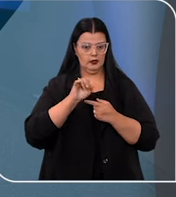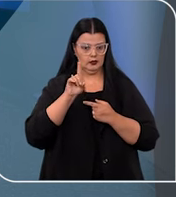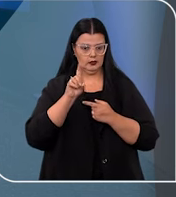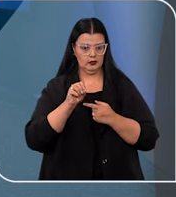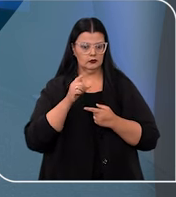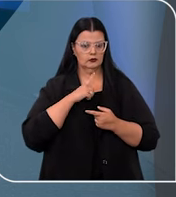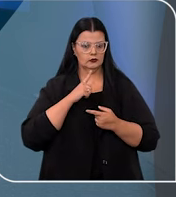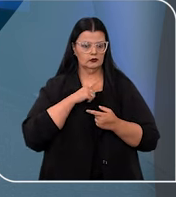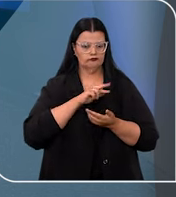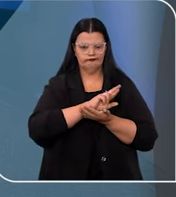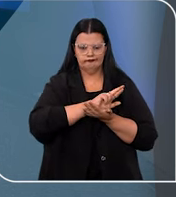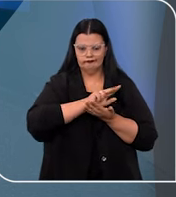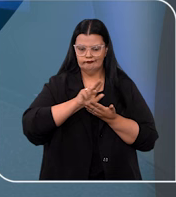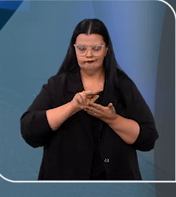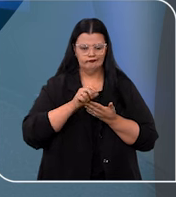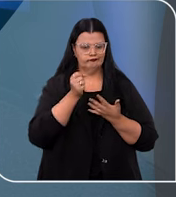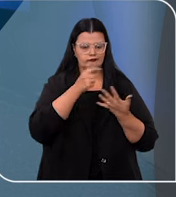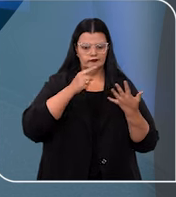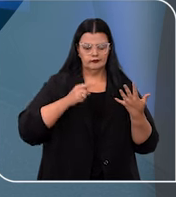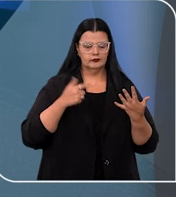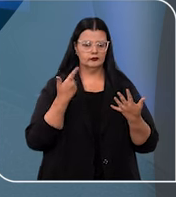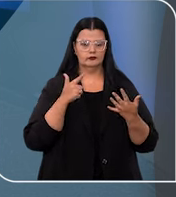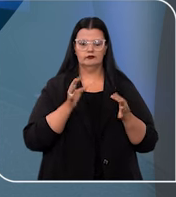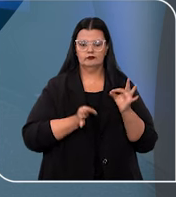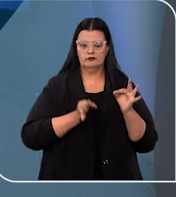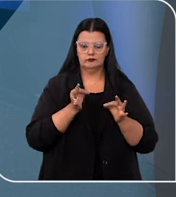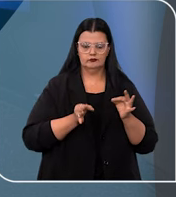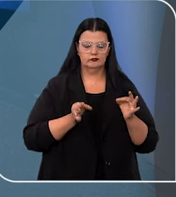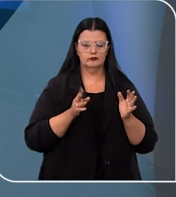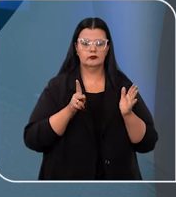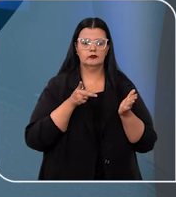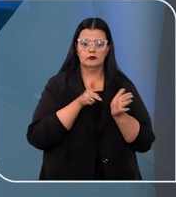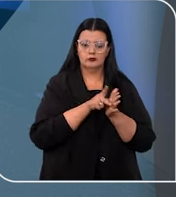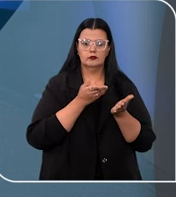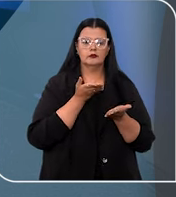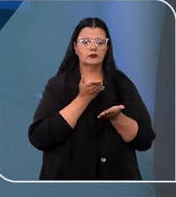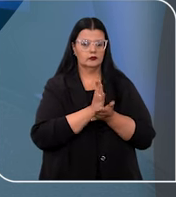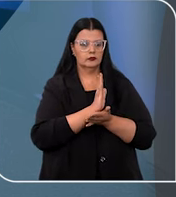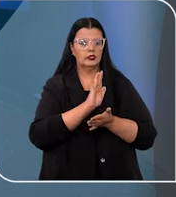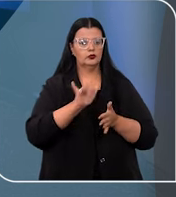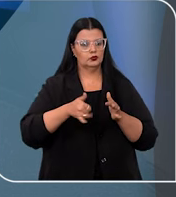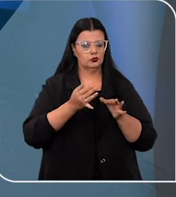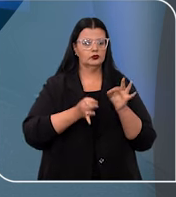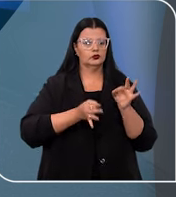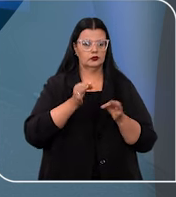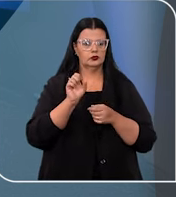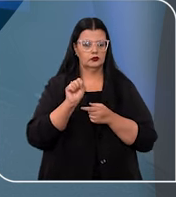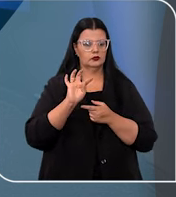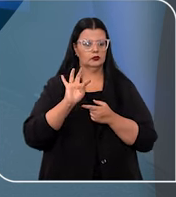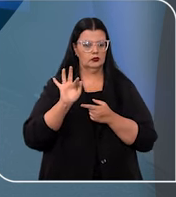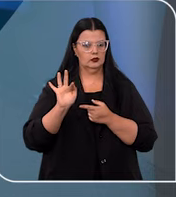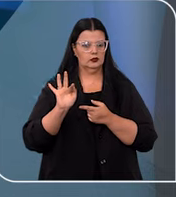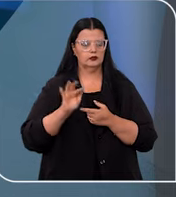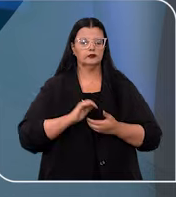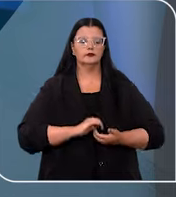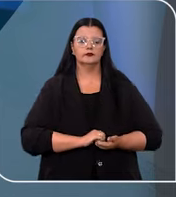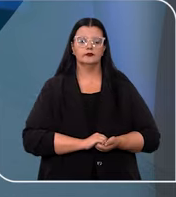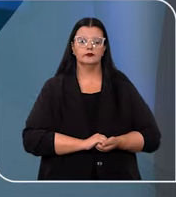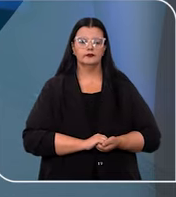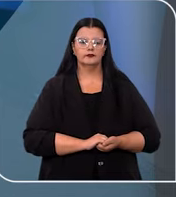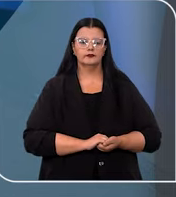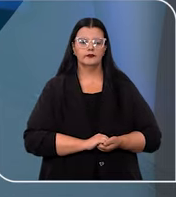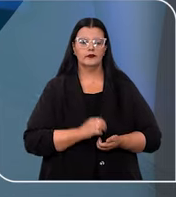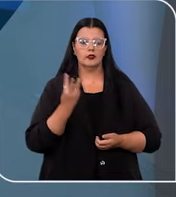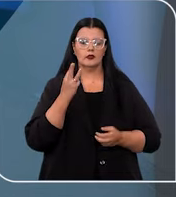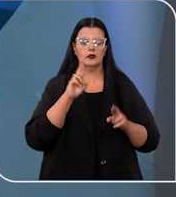pois os recursos não preencheram todos os pressupostos de admissibilidade para julgamento no STF. E